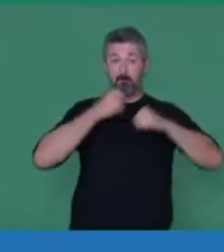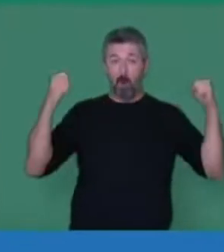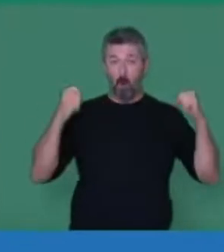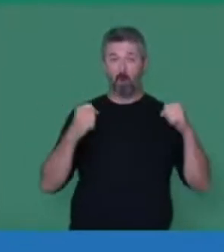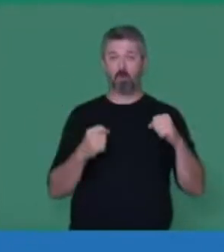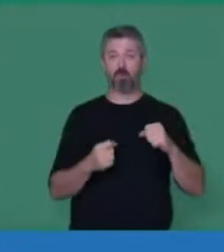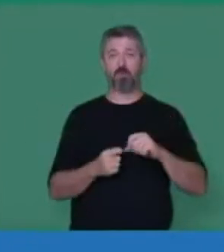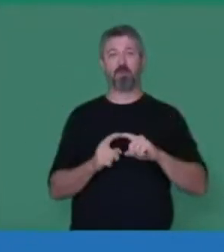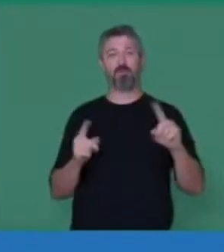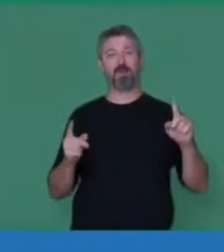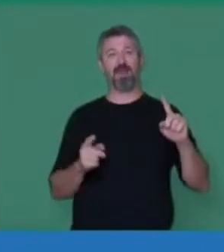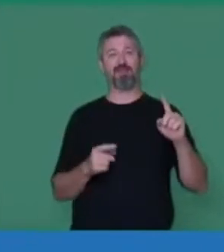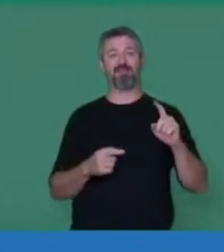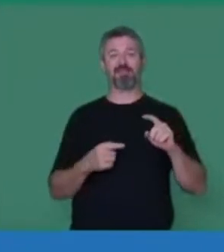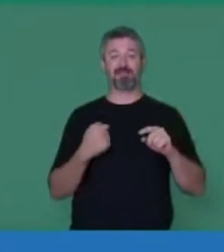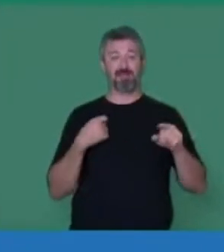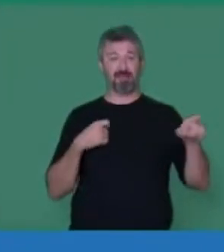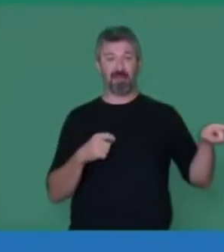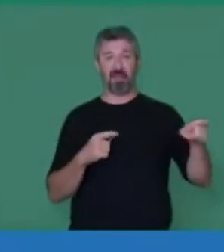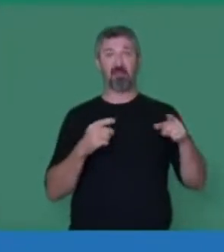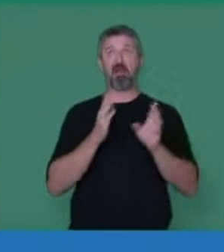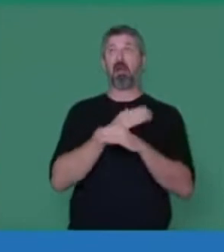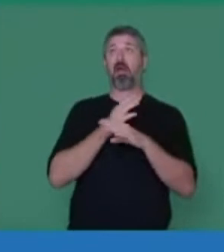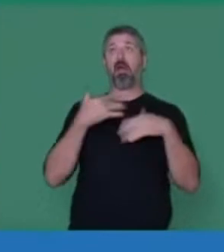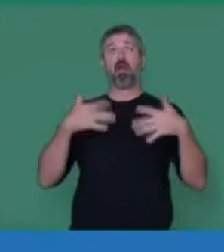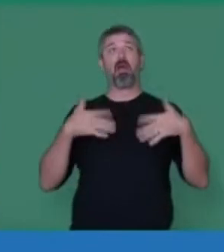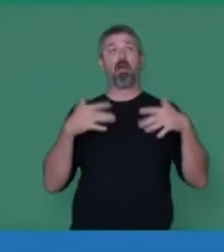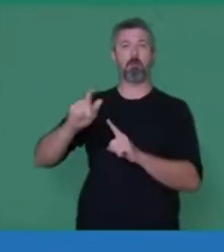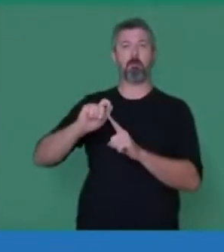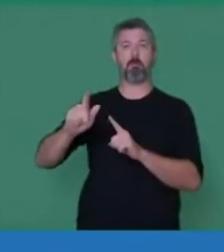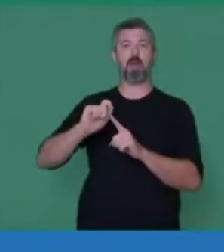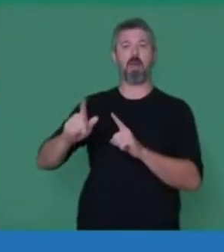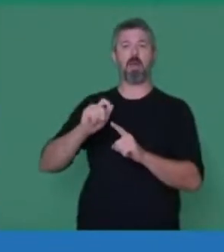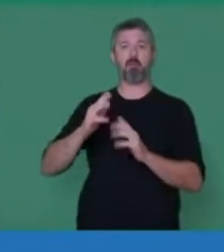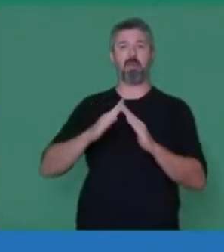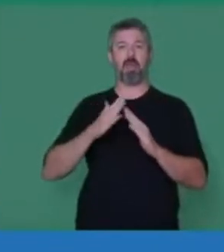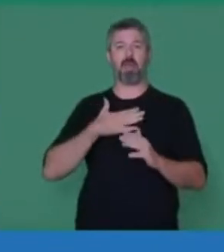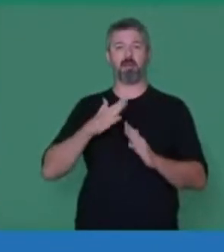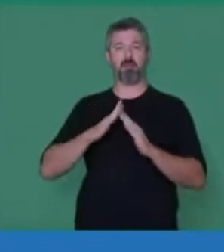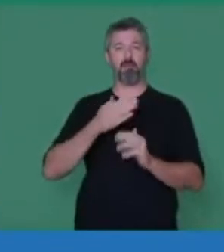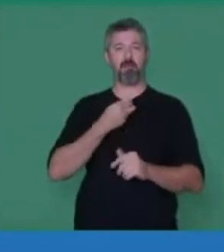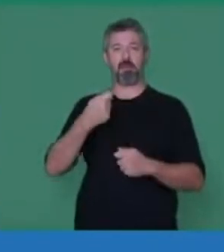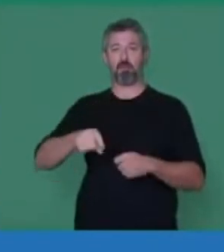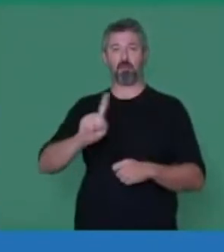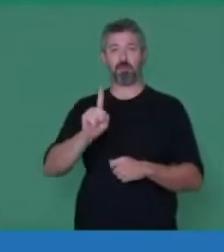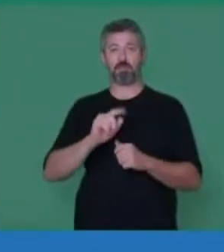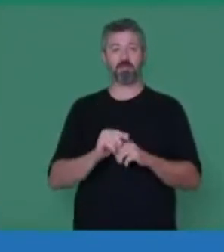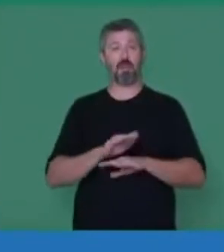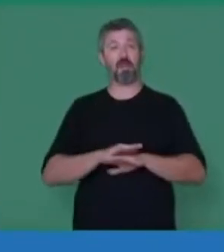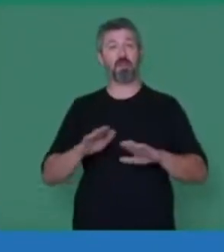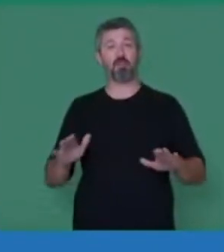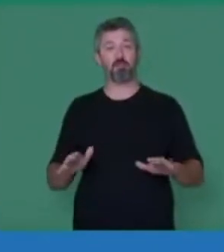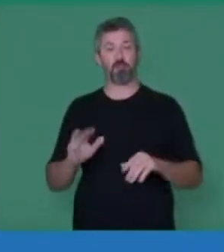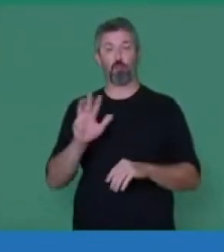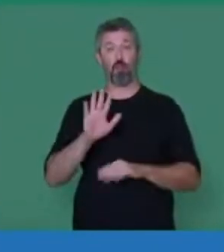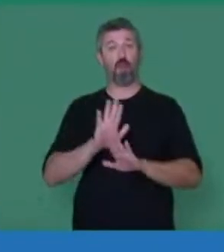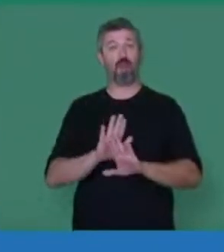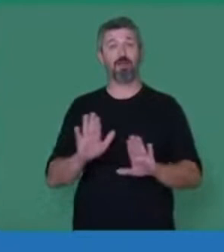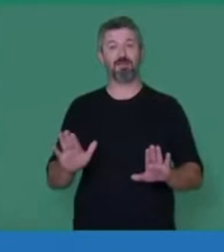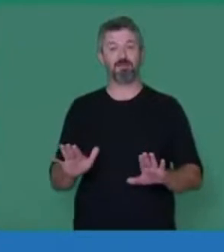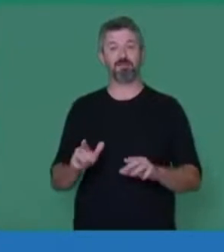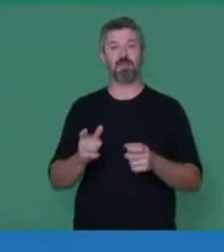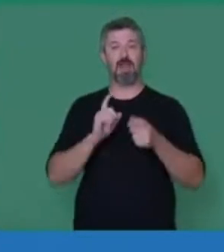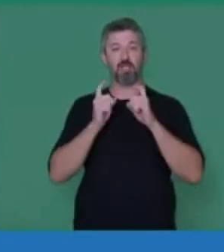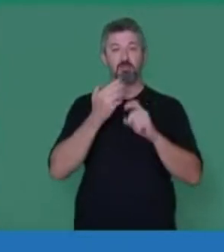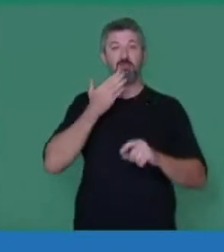enquanto eles estão perdidos, a gente trabalha. É isso, essa é a diferença do Lula. Ele governa